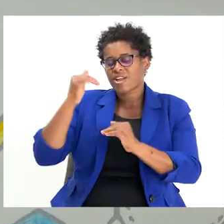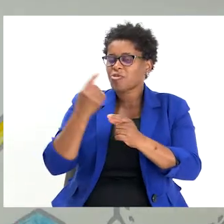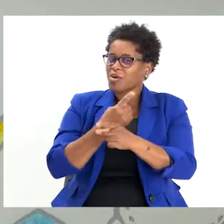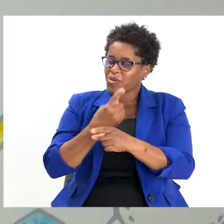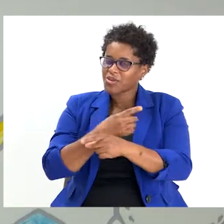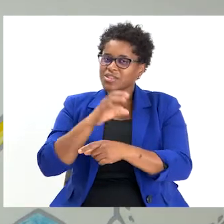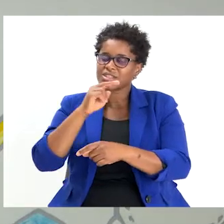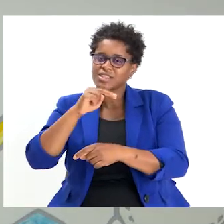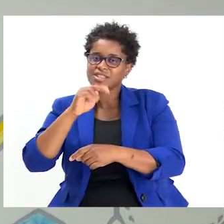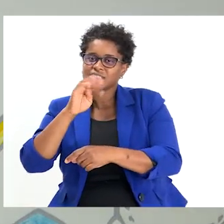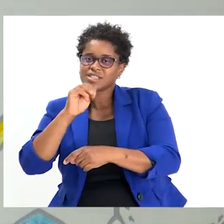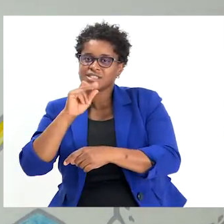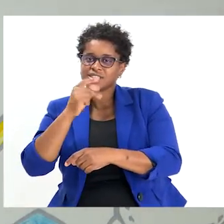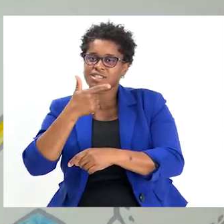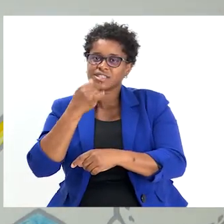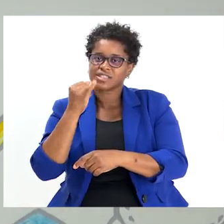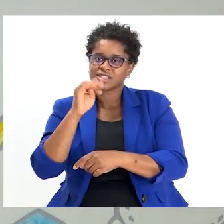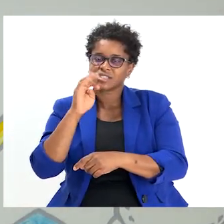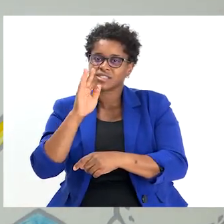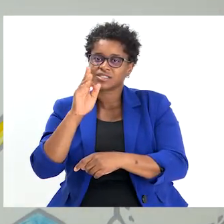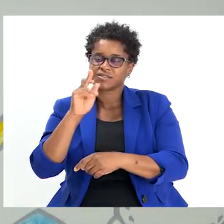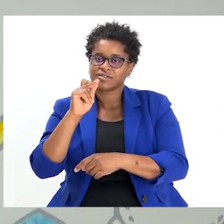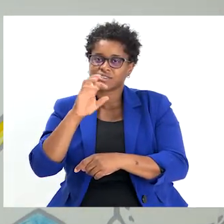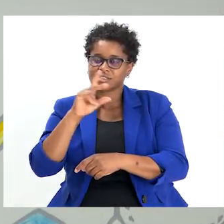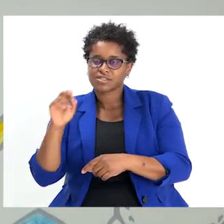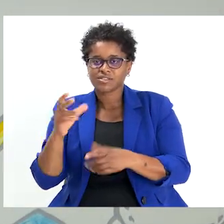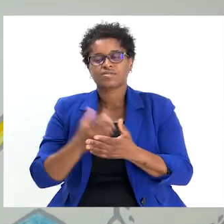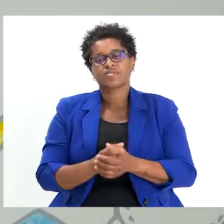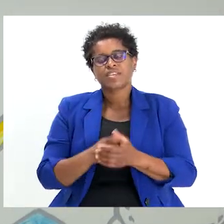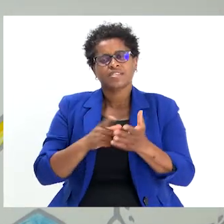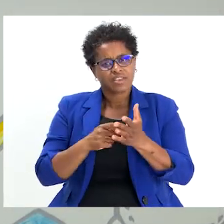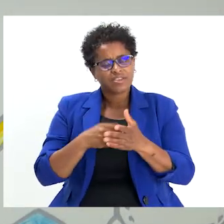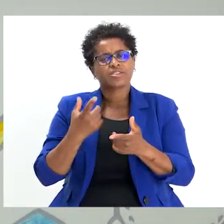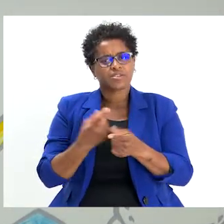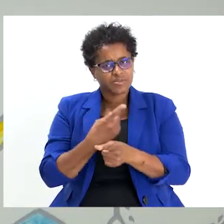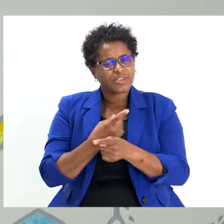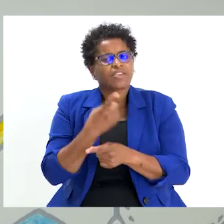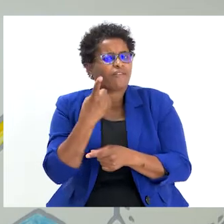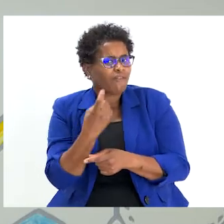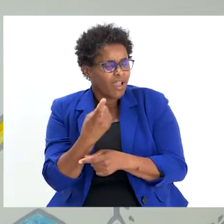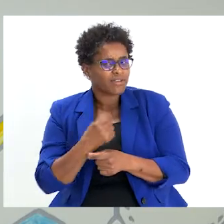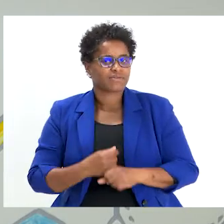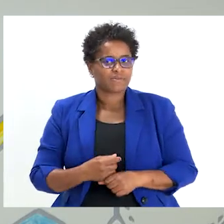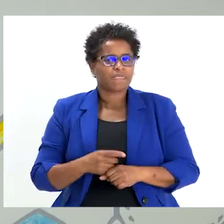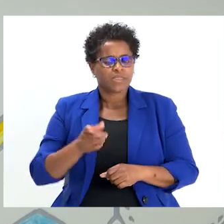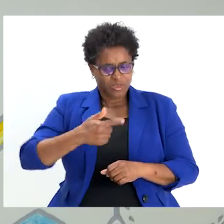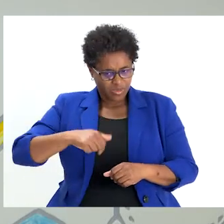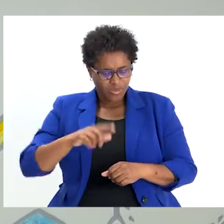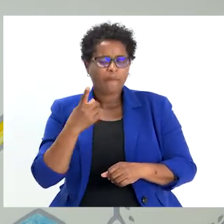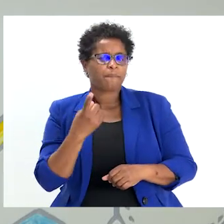Ou seja, necessidade é um estado de carência que nós precisamos de